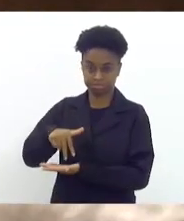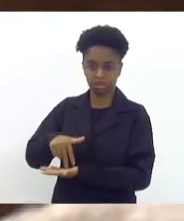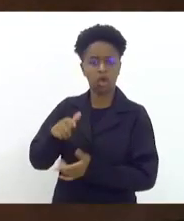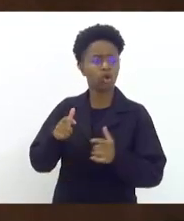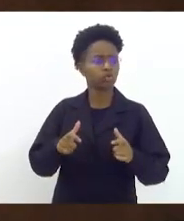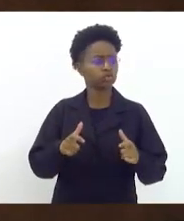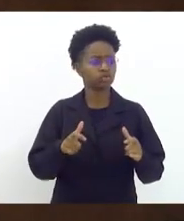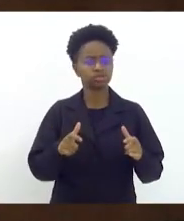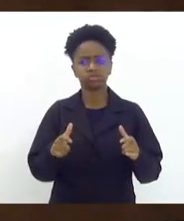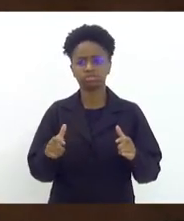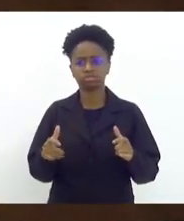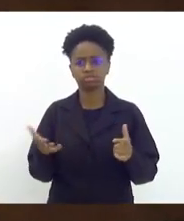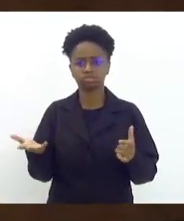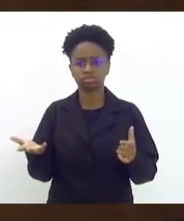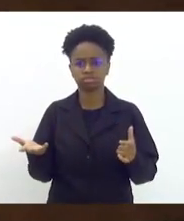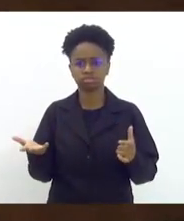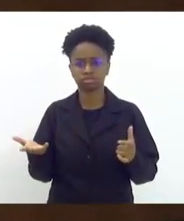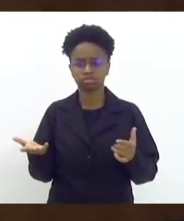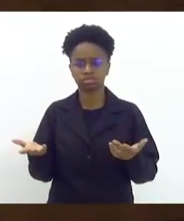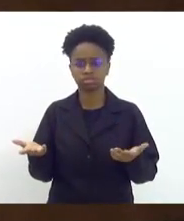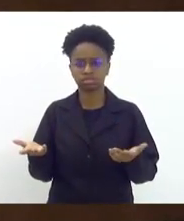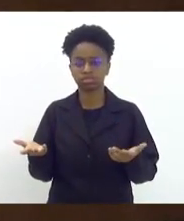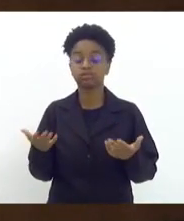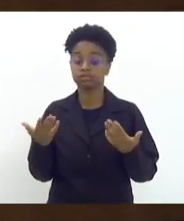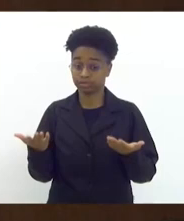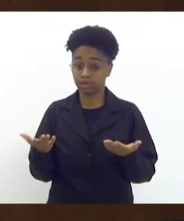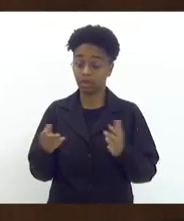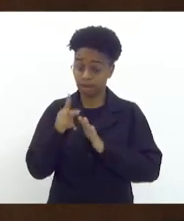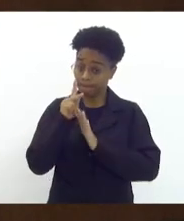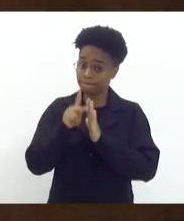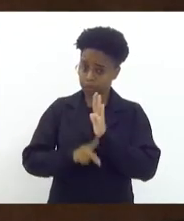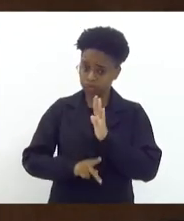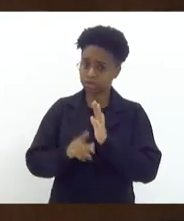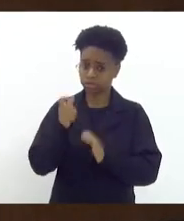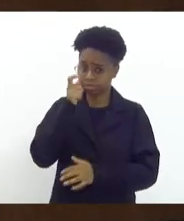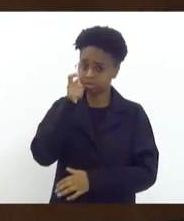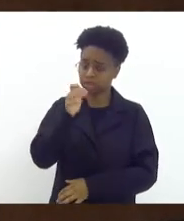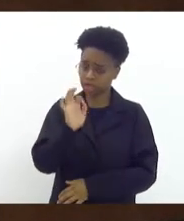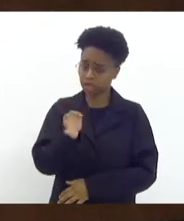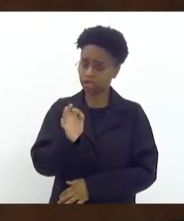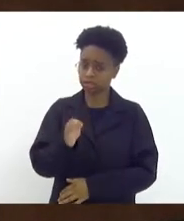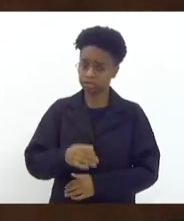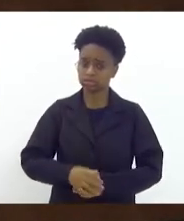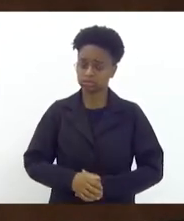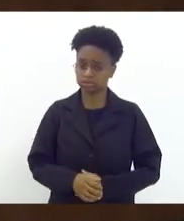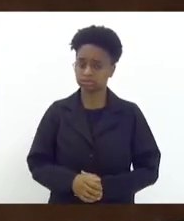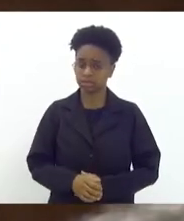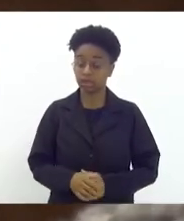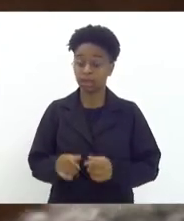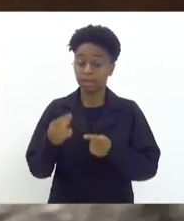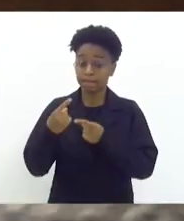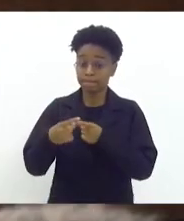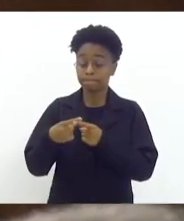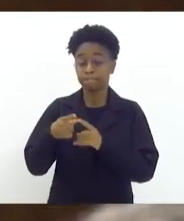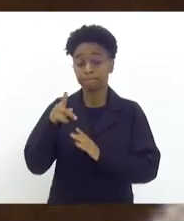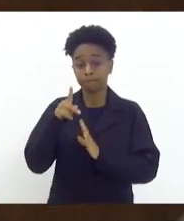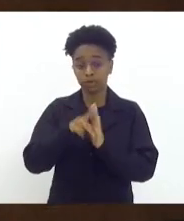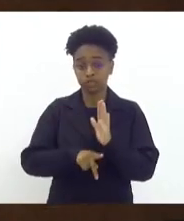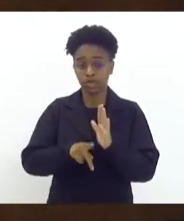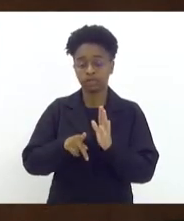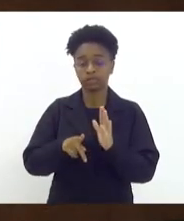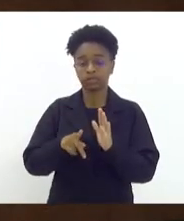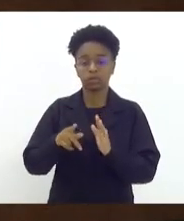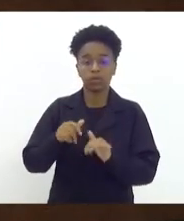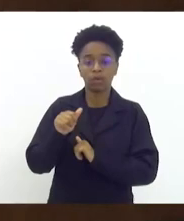cadê então projeto muito interessante porque é um projeto que moderniza